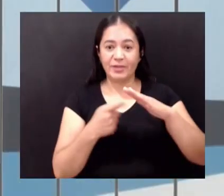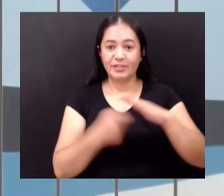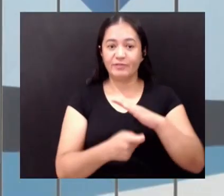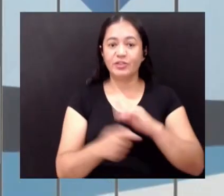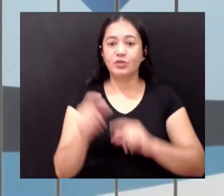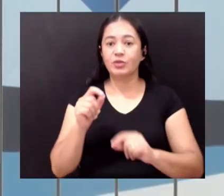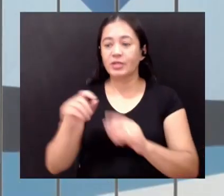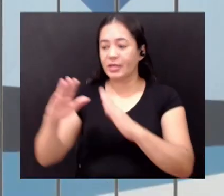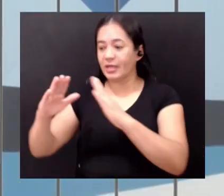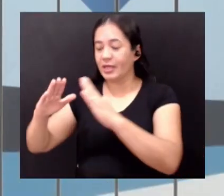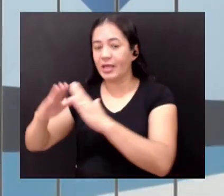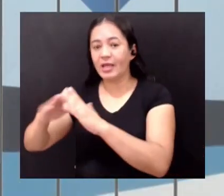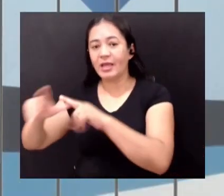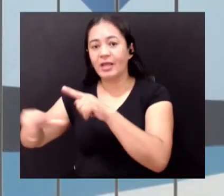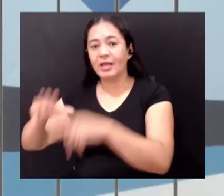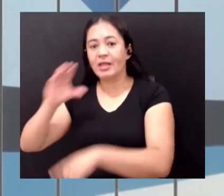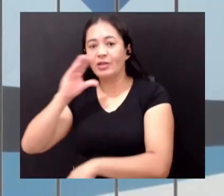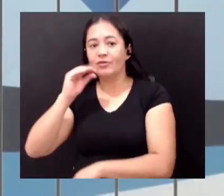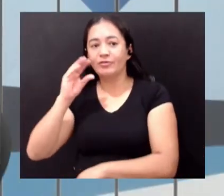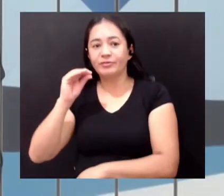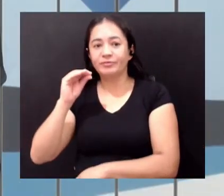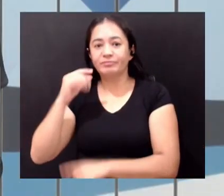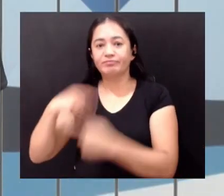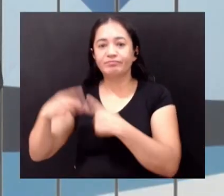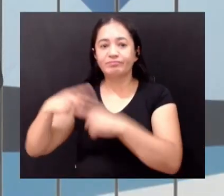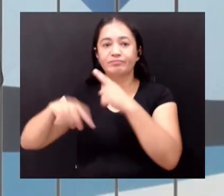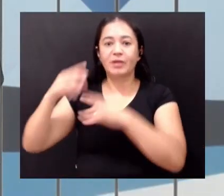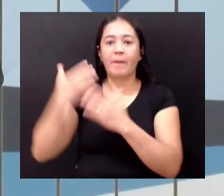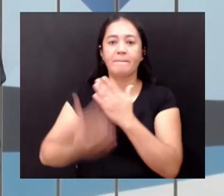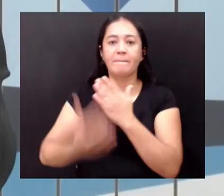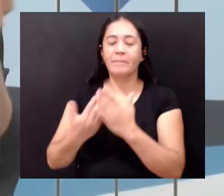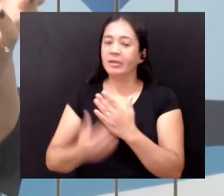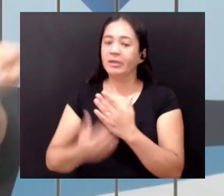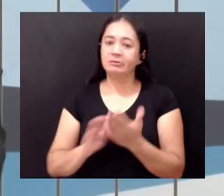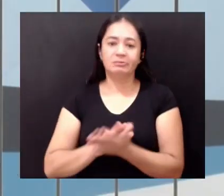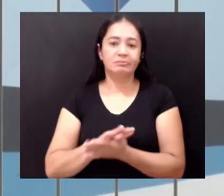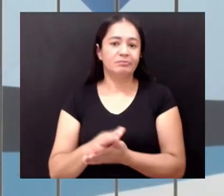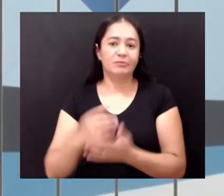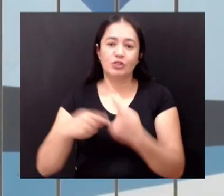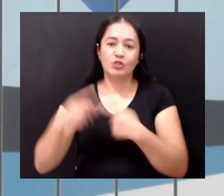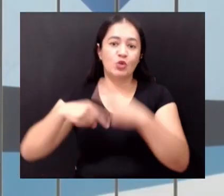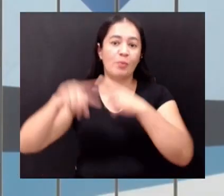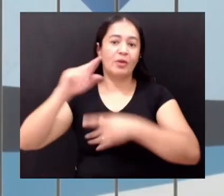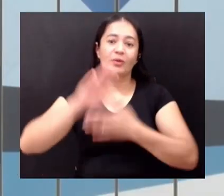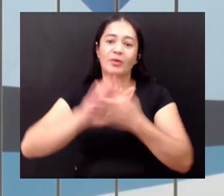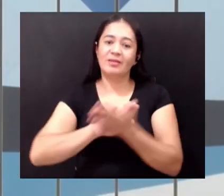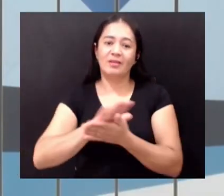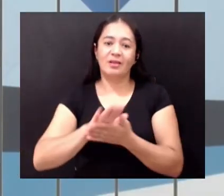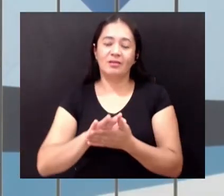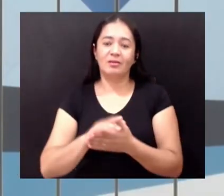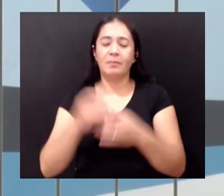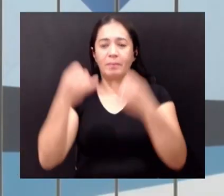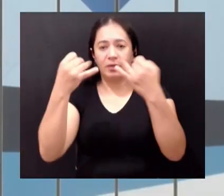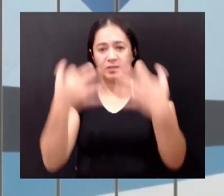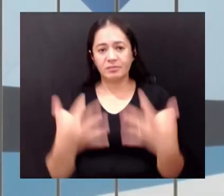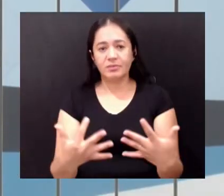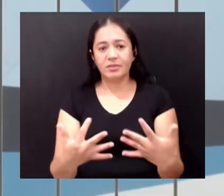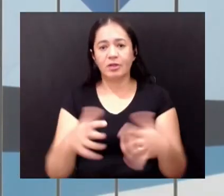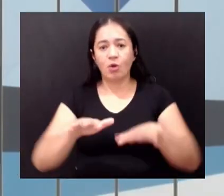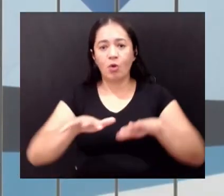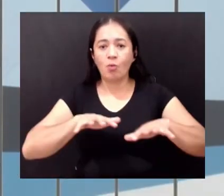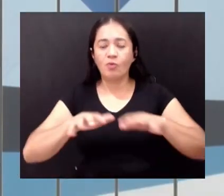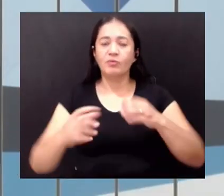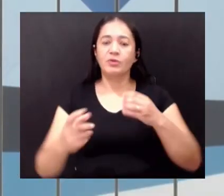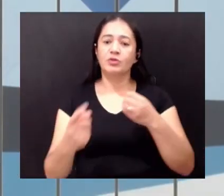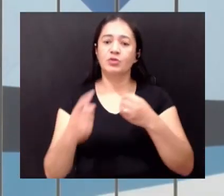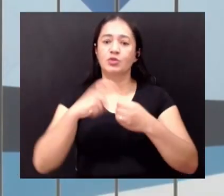superou as perdas que ela teve por manter esse funcionário em casa, né? Então, isso justifica esse movimento de retomada presencial.